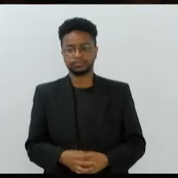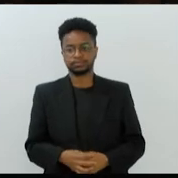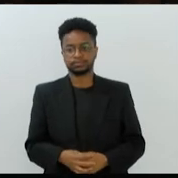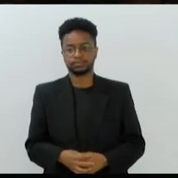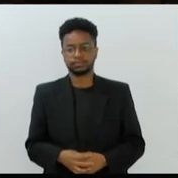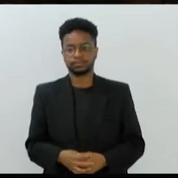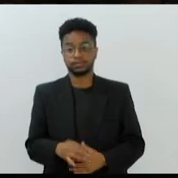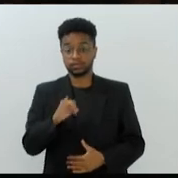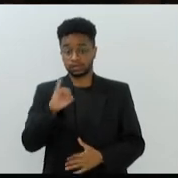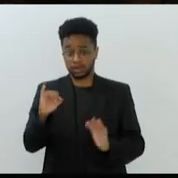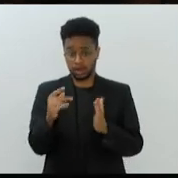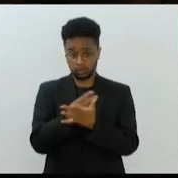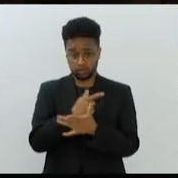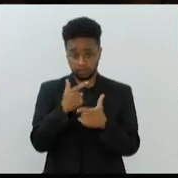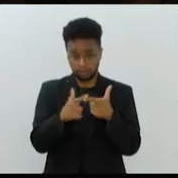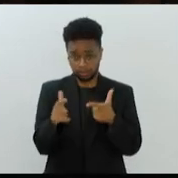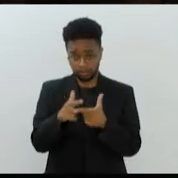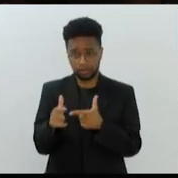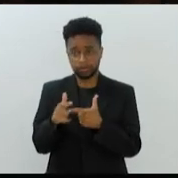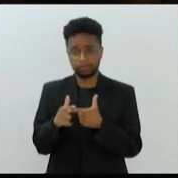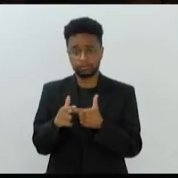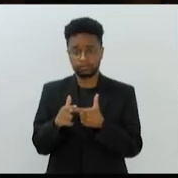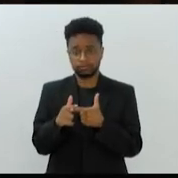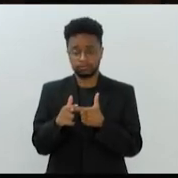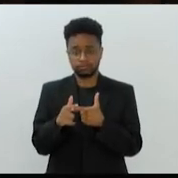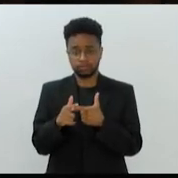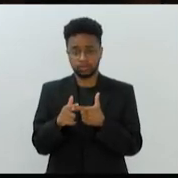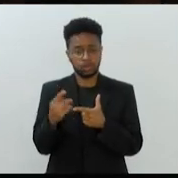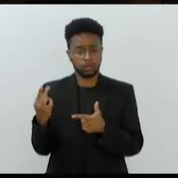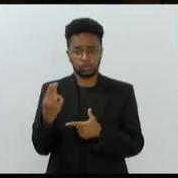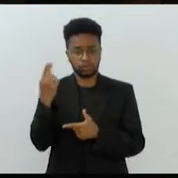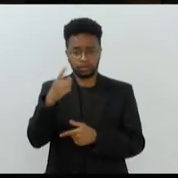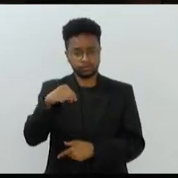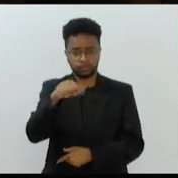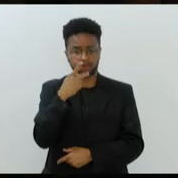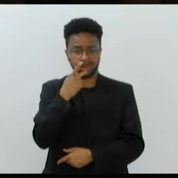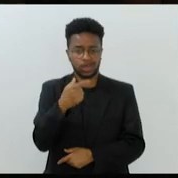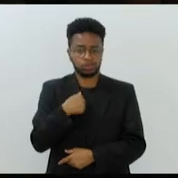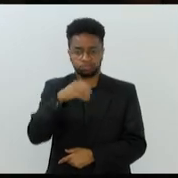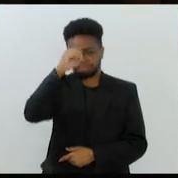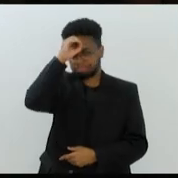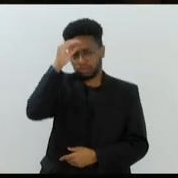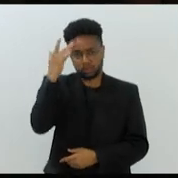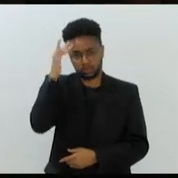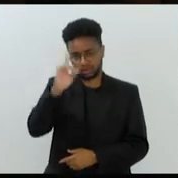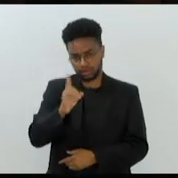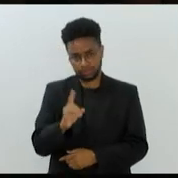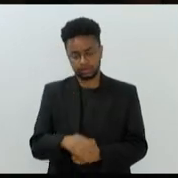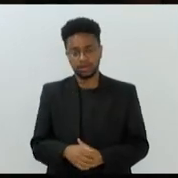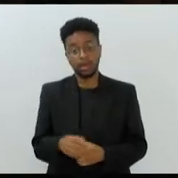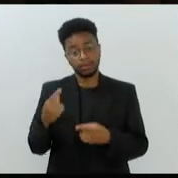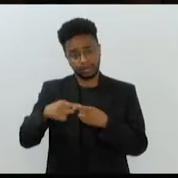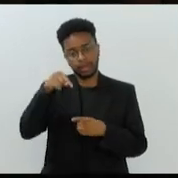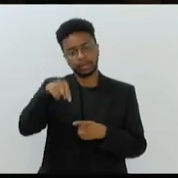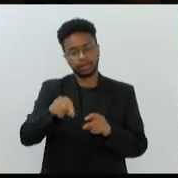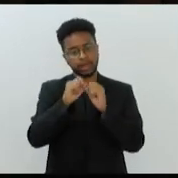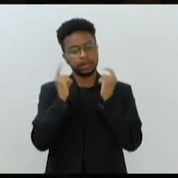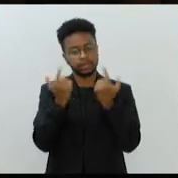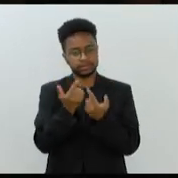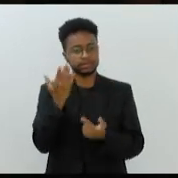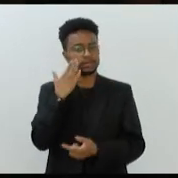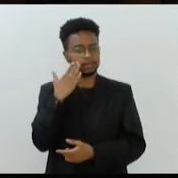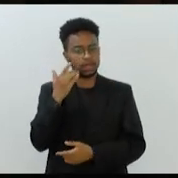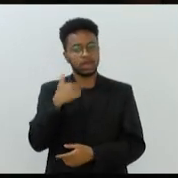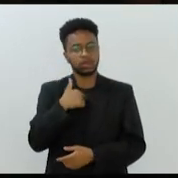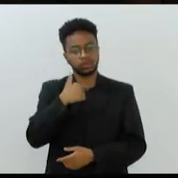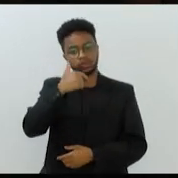se der problema, não dá para ninguém dizer que não sabia. Esse parlamento sabia, eu presidi uma